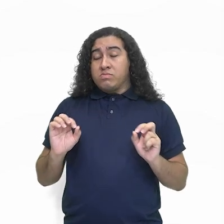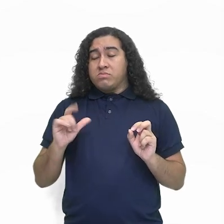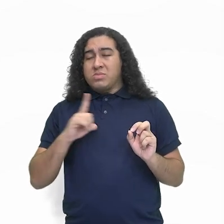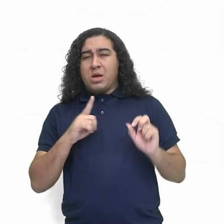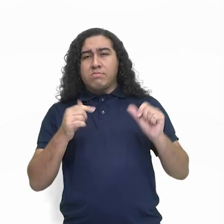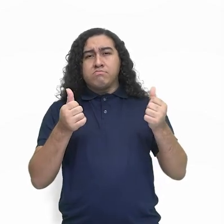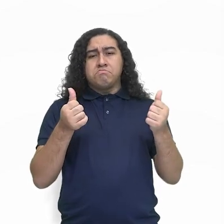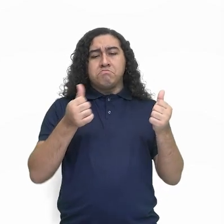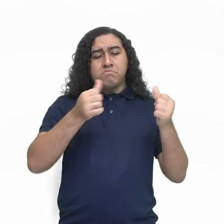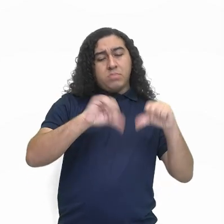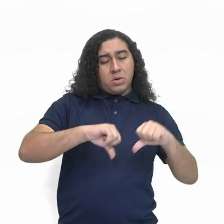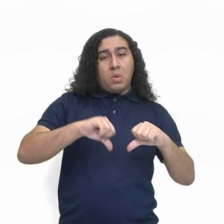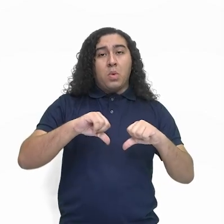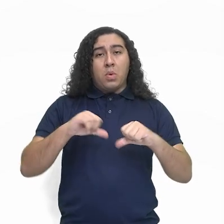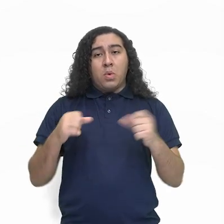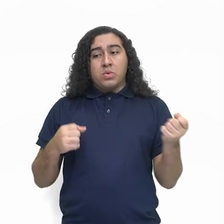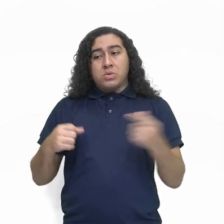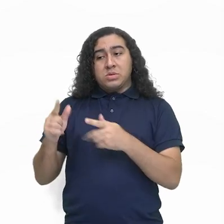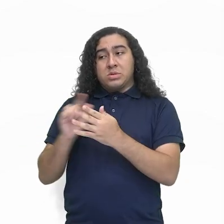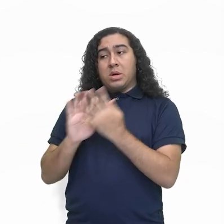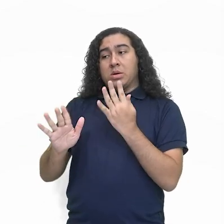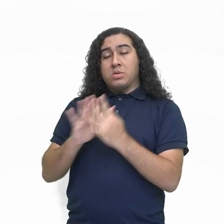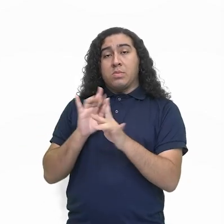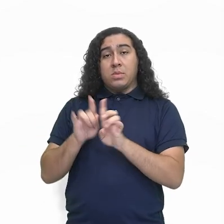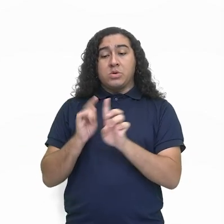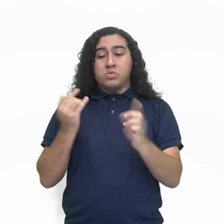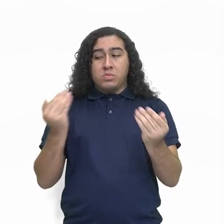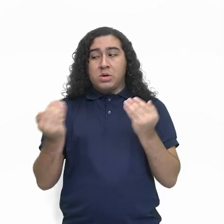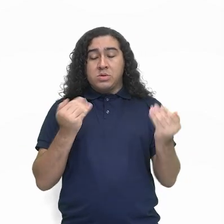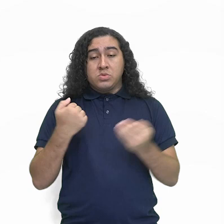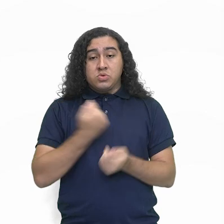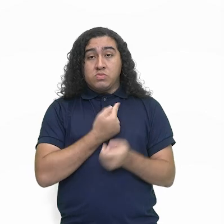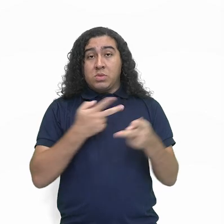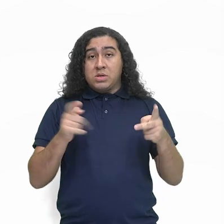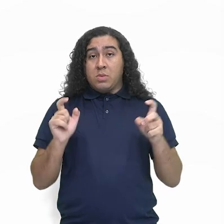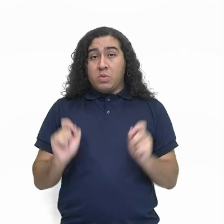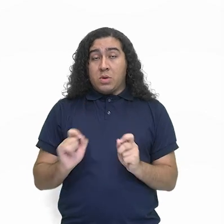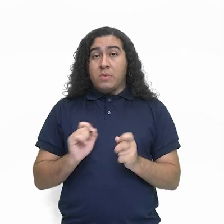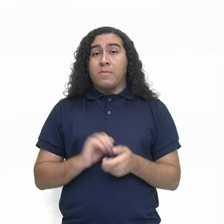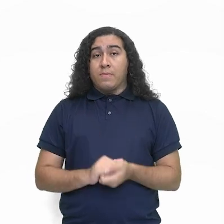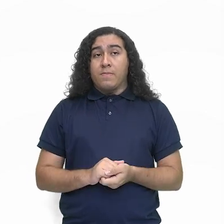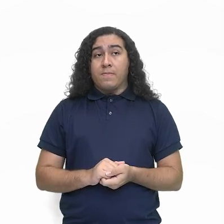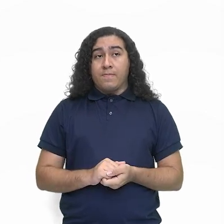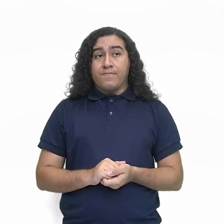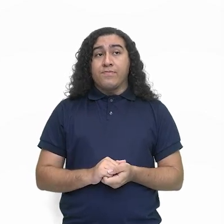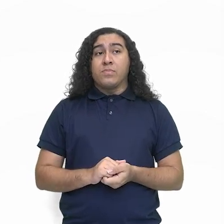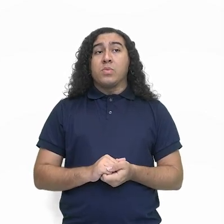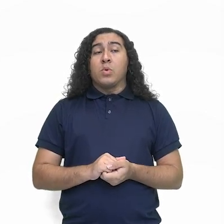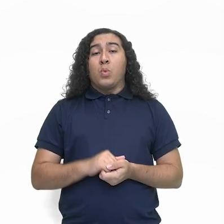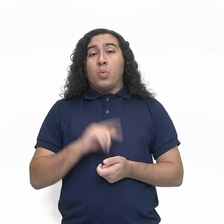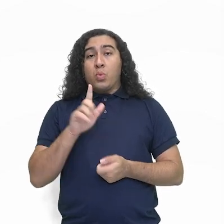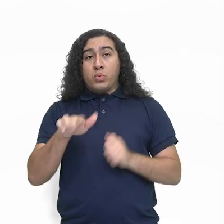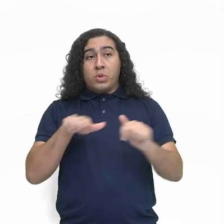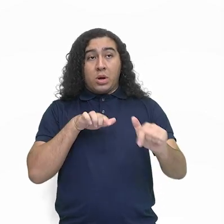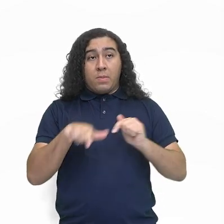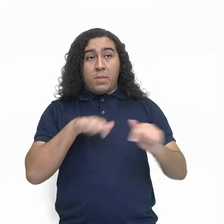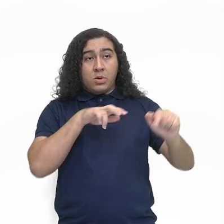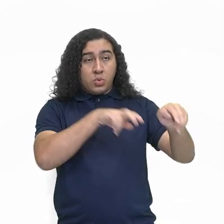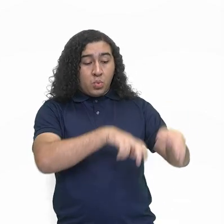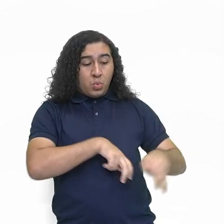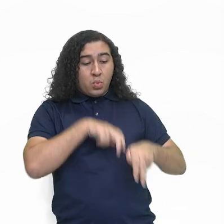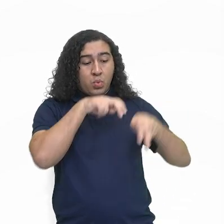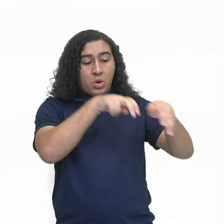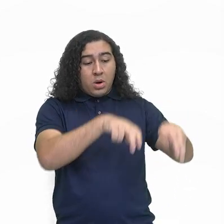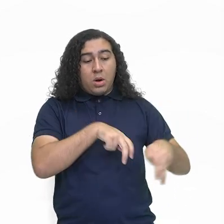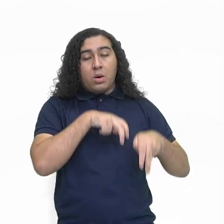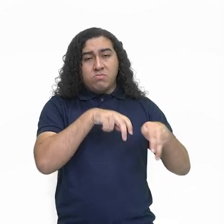menos dignidade. Mas aí a gente vê que, na verdade, mesmo ao fim e ao cabo, gente, o trabalho no meio rural ele é, às